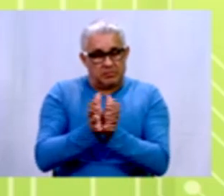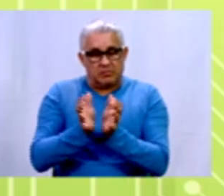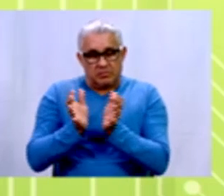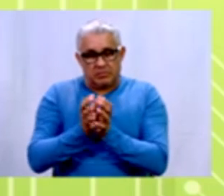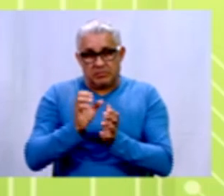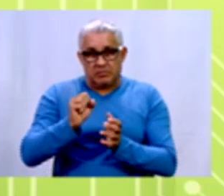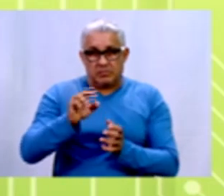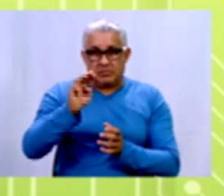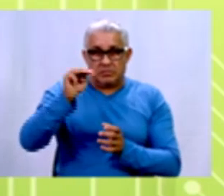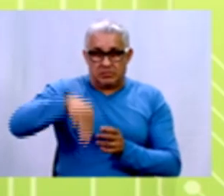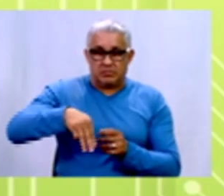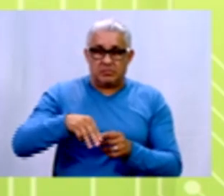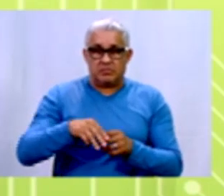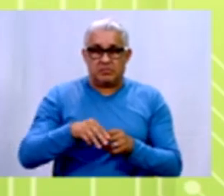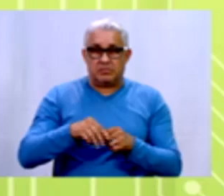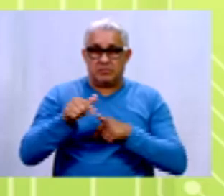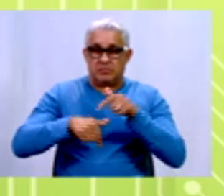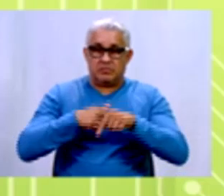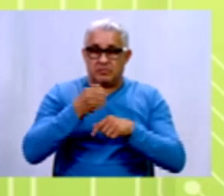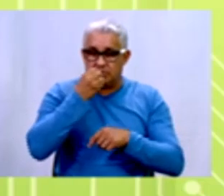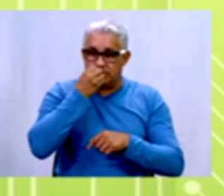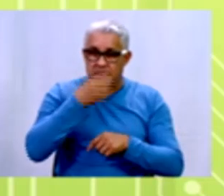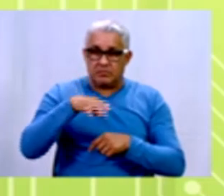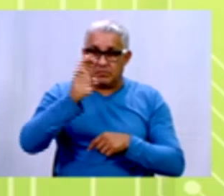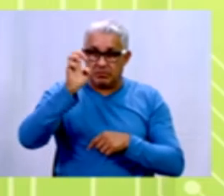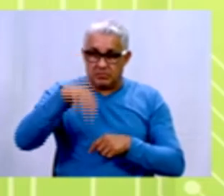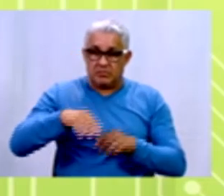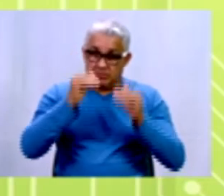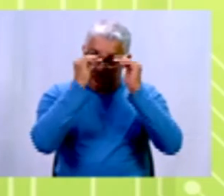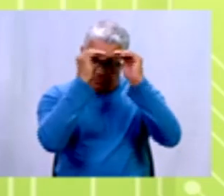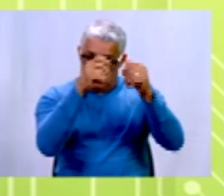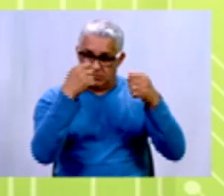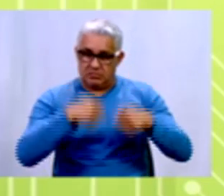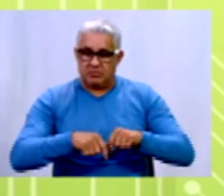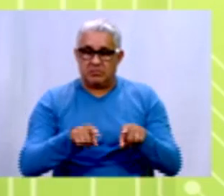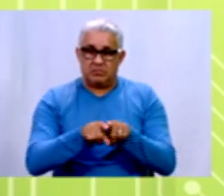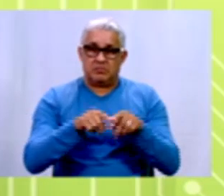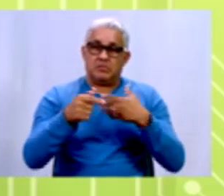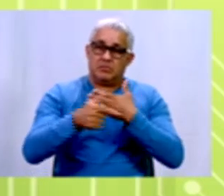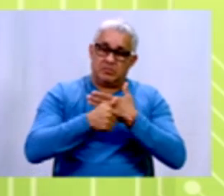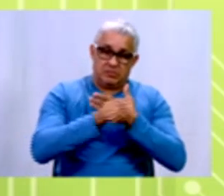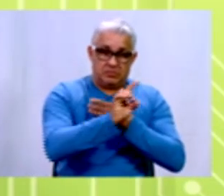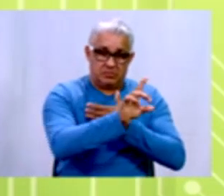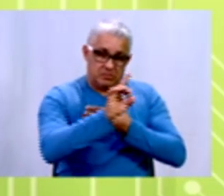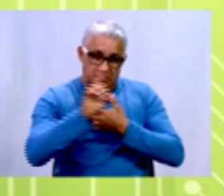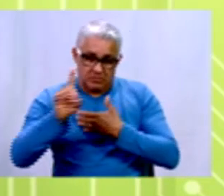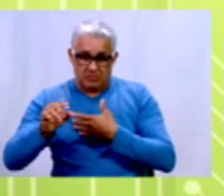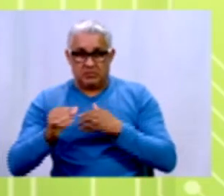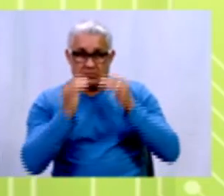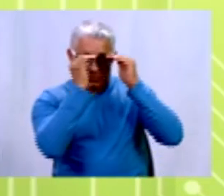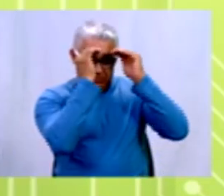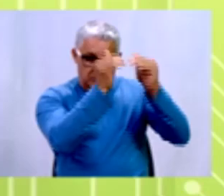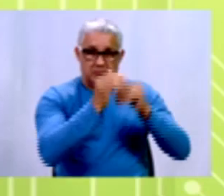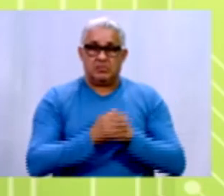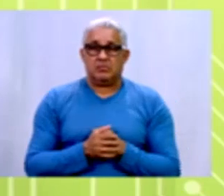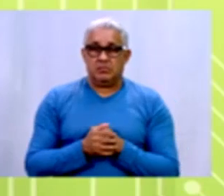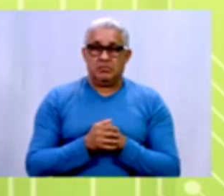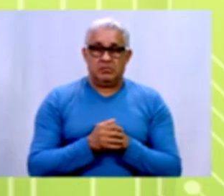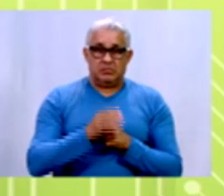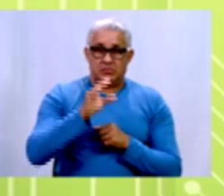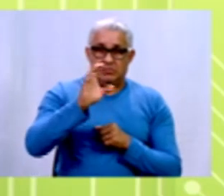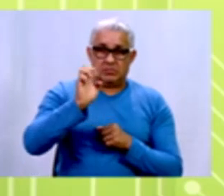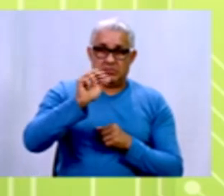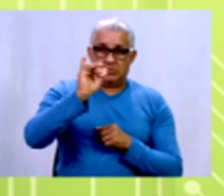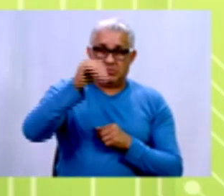Scrum funcione bem, que isso seja respeitado. Ou seja, que os papéis de cada um sejam respeitados, que as